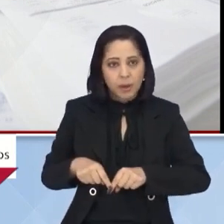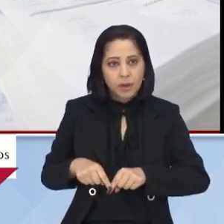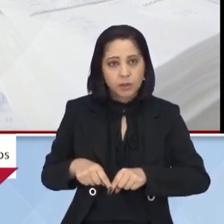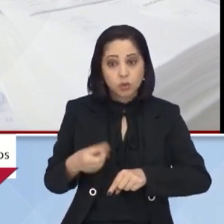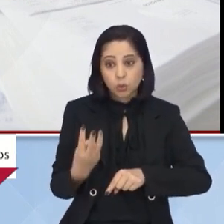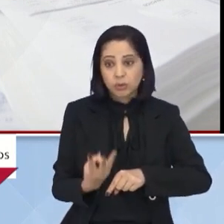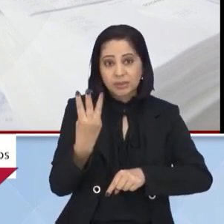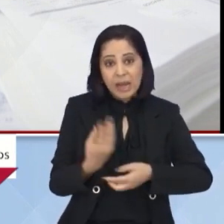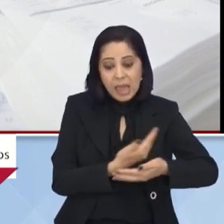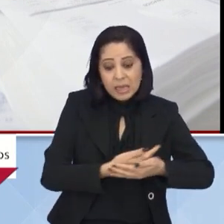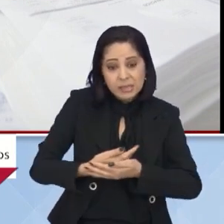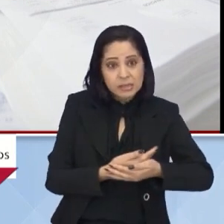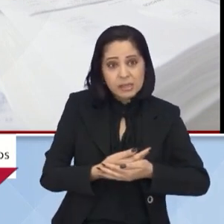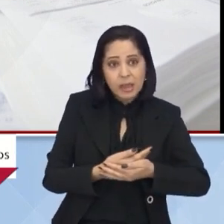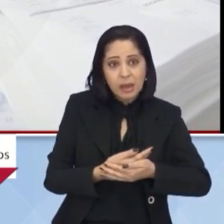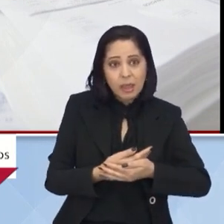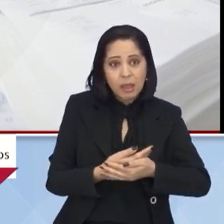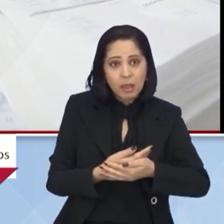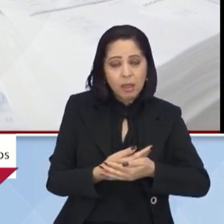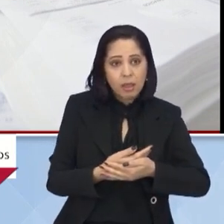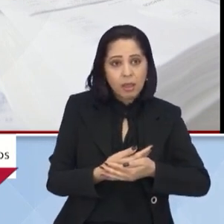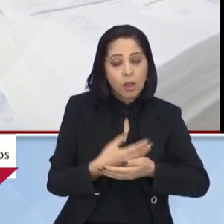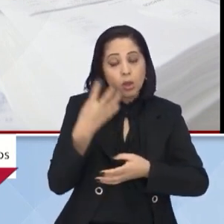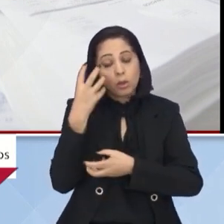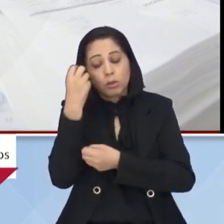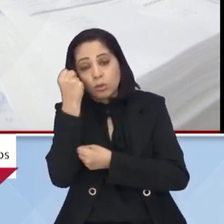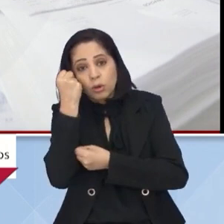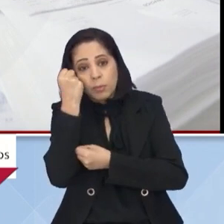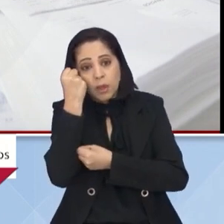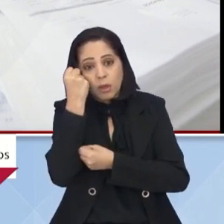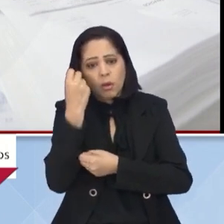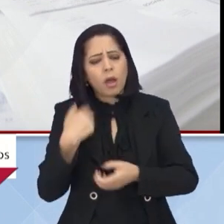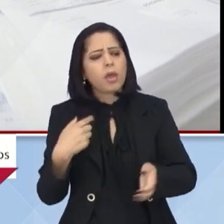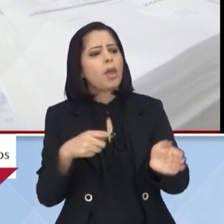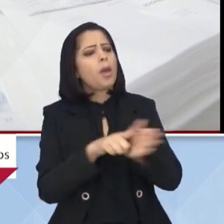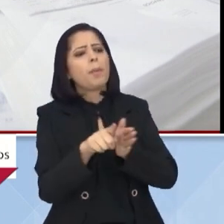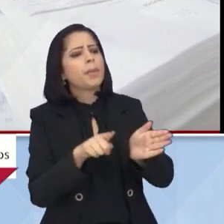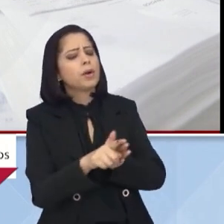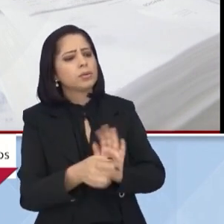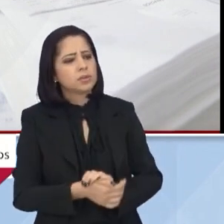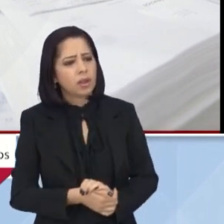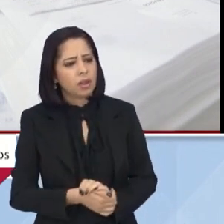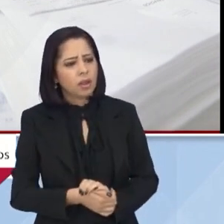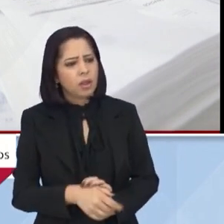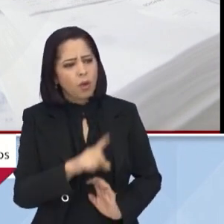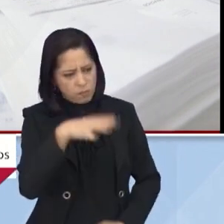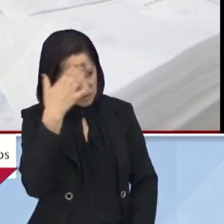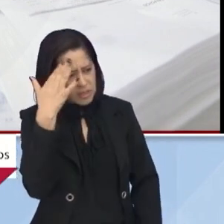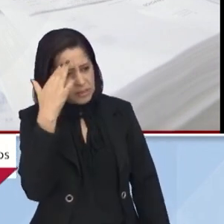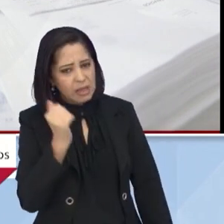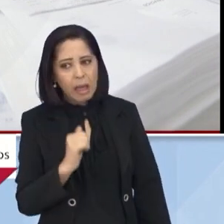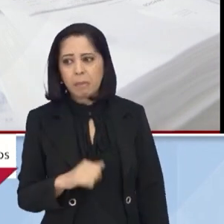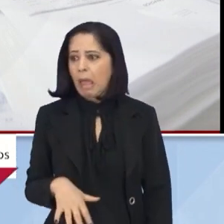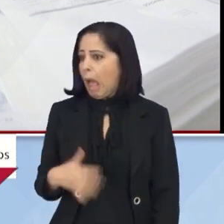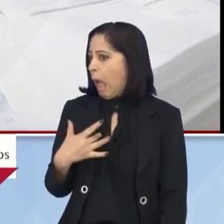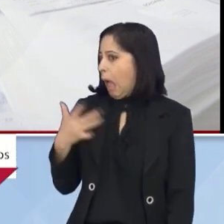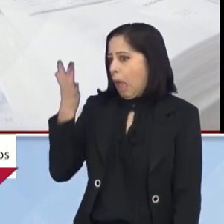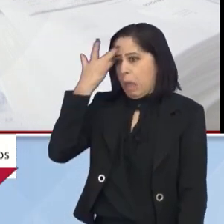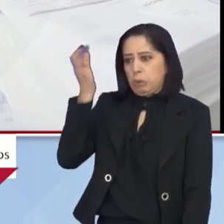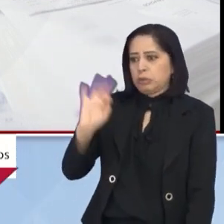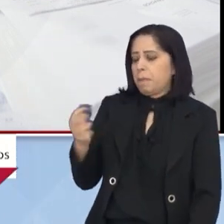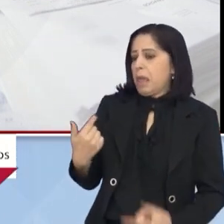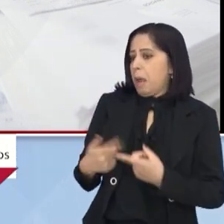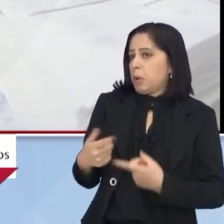a representante do município sobre aquela situação ela me disse que não conhecia aquela situação porque o município nunca tinha visitado aquela